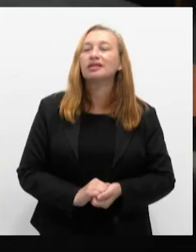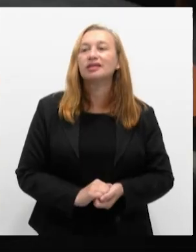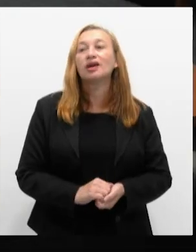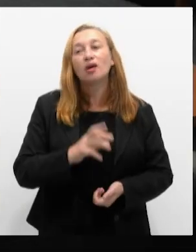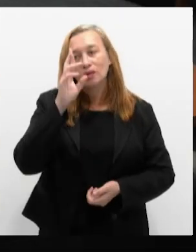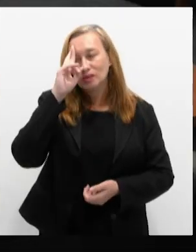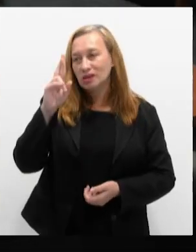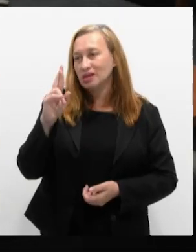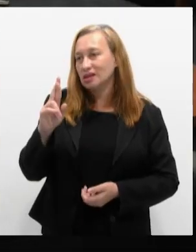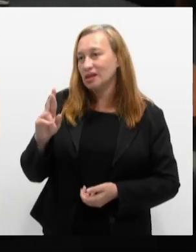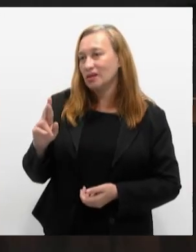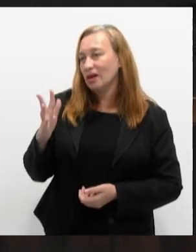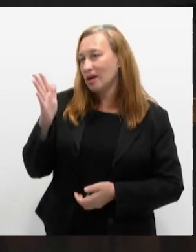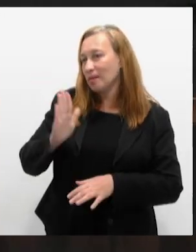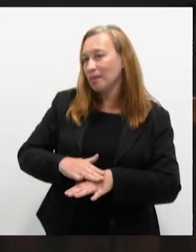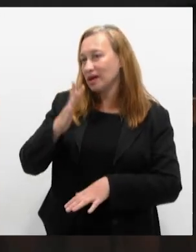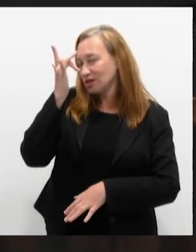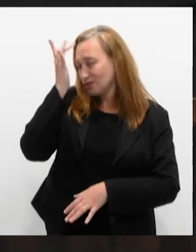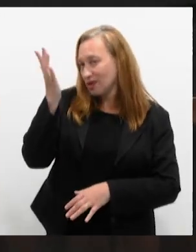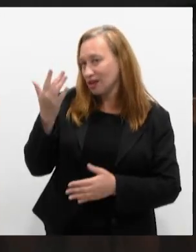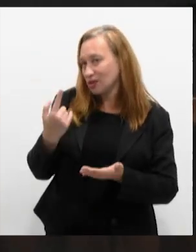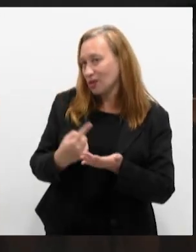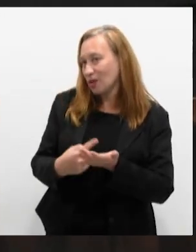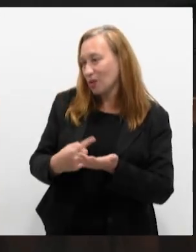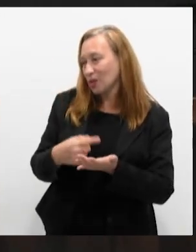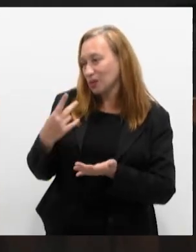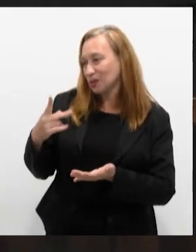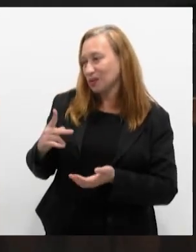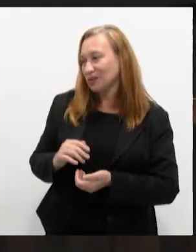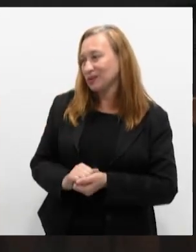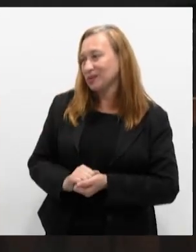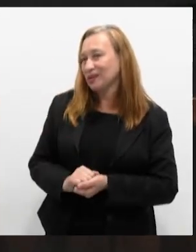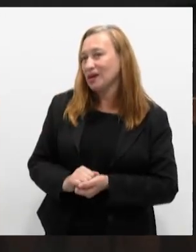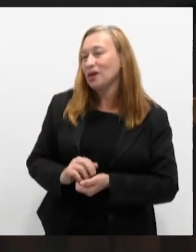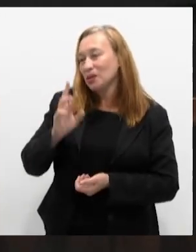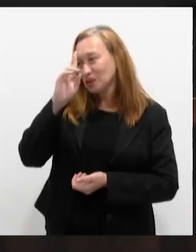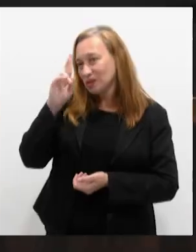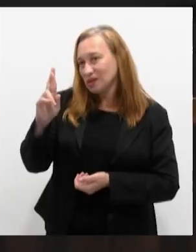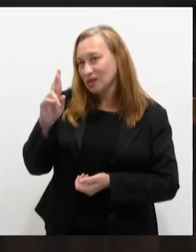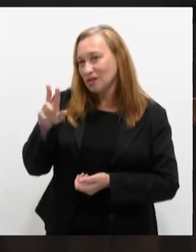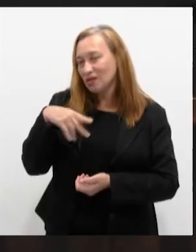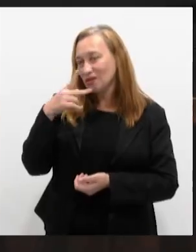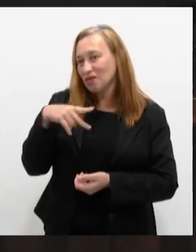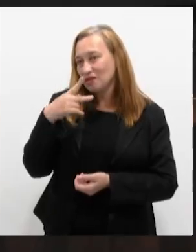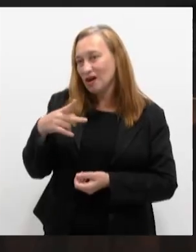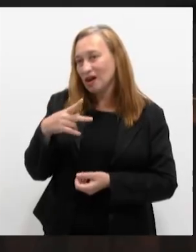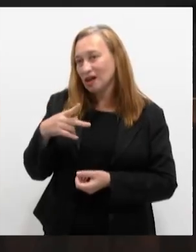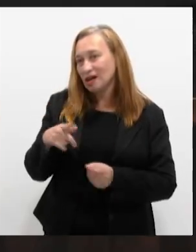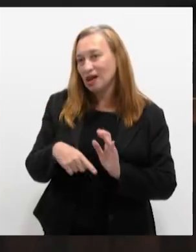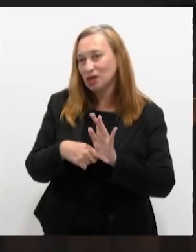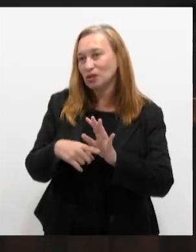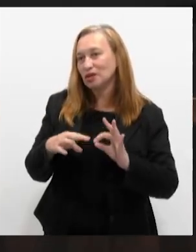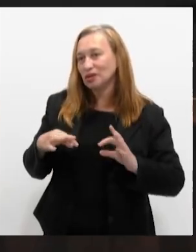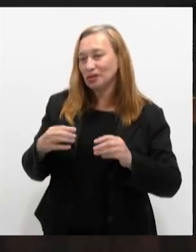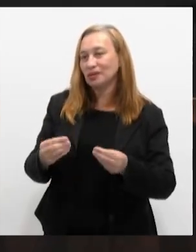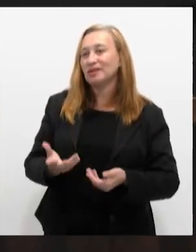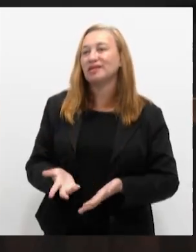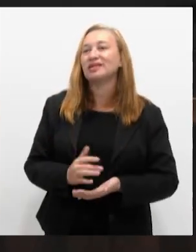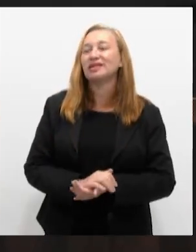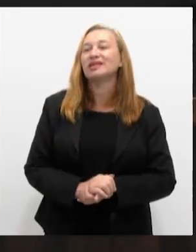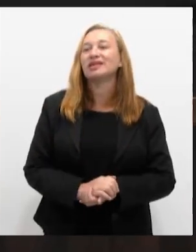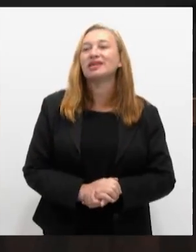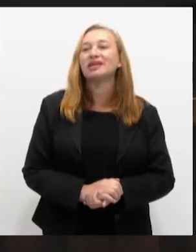senhor é a parte mais fácil do acordo, é com o senhor, porque o senhor dá as cartas e joga de mão com a venda nos olhos.